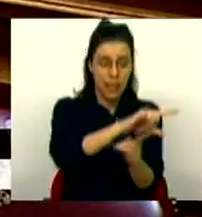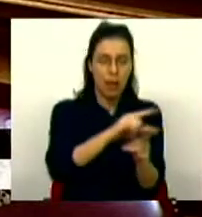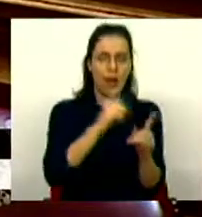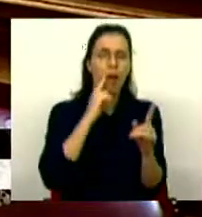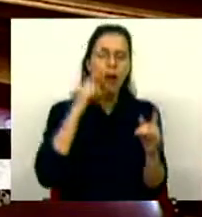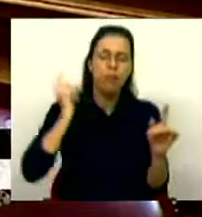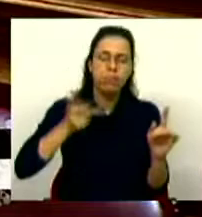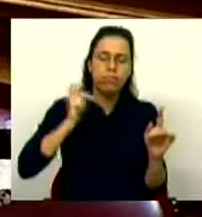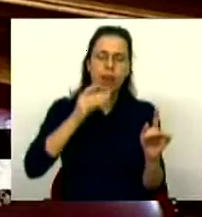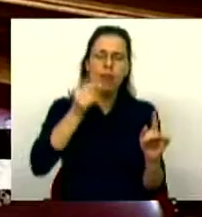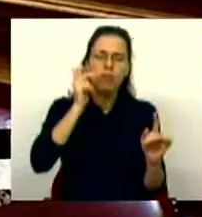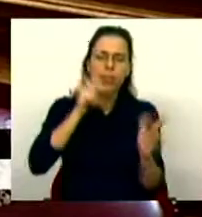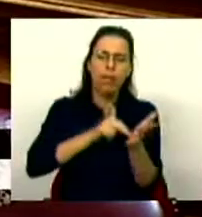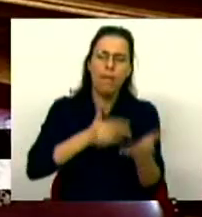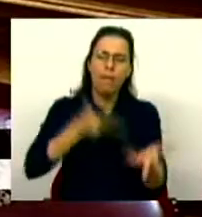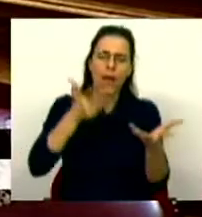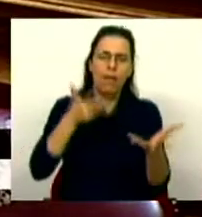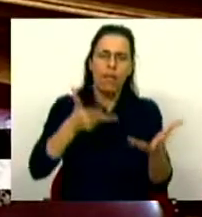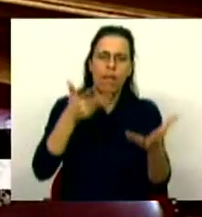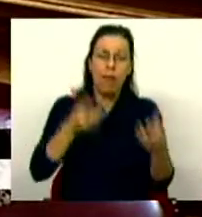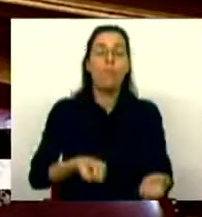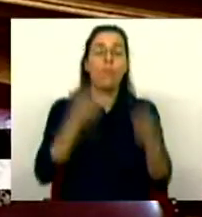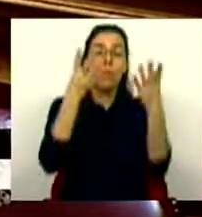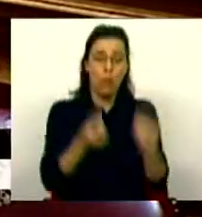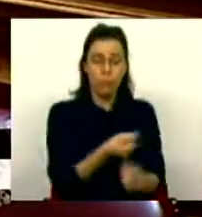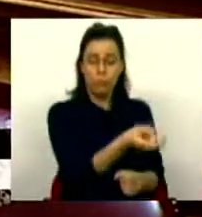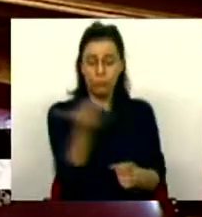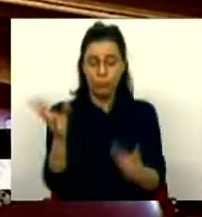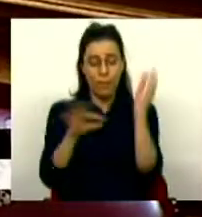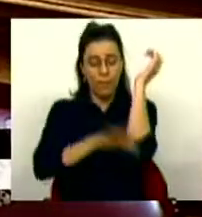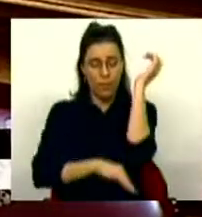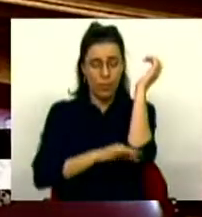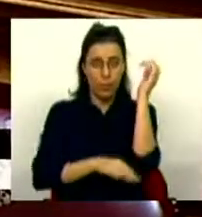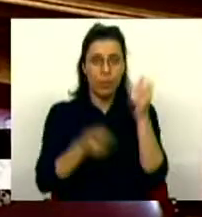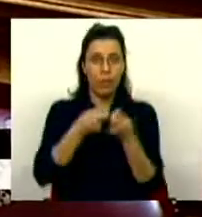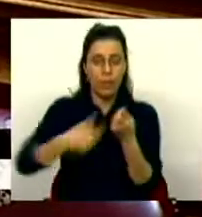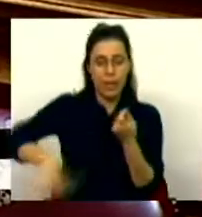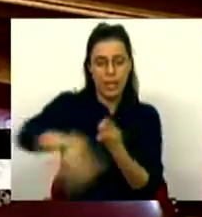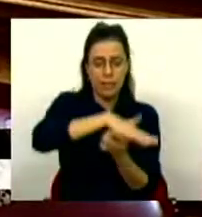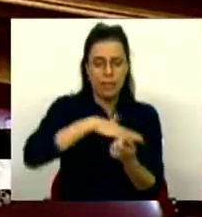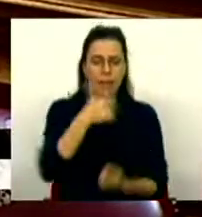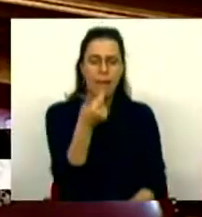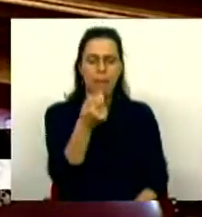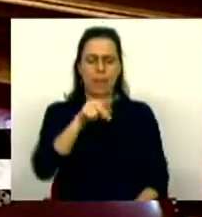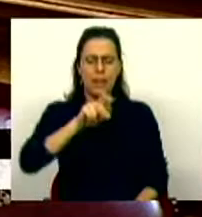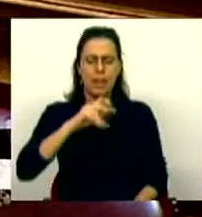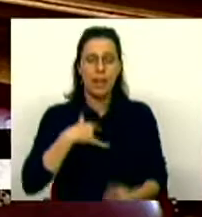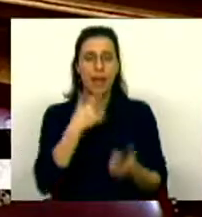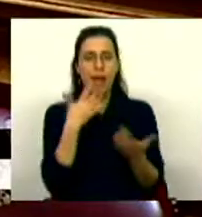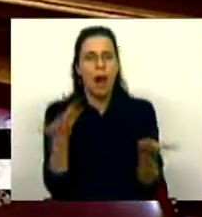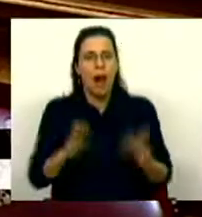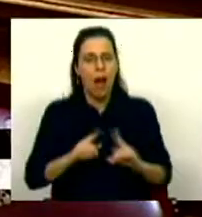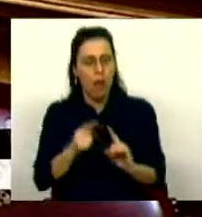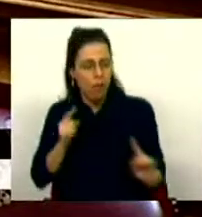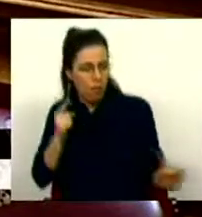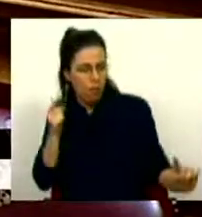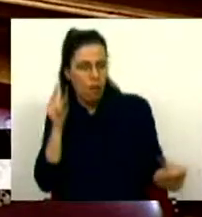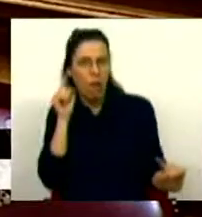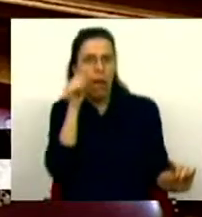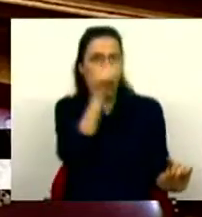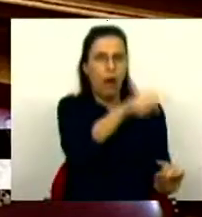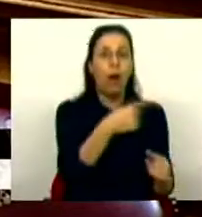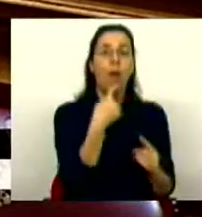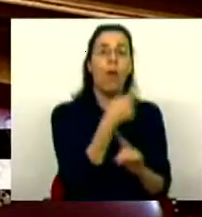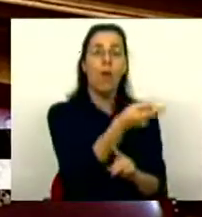processo com mais de 10 anos, permitindo que muitos utentes das freguesias limítrofes da Bendita fossem poupados ao longo calvário de, em muitos